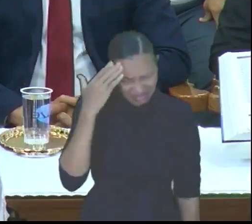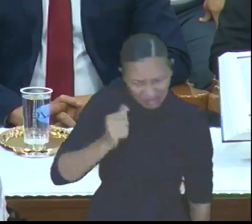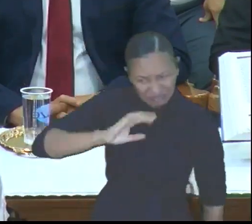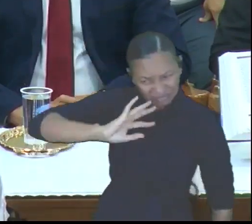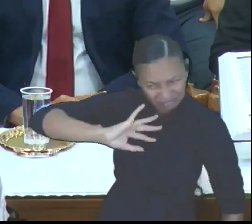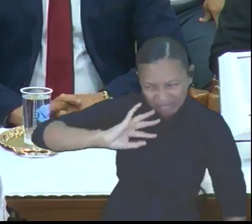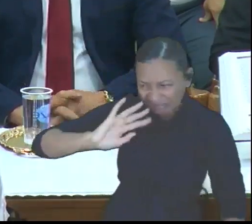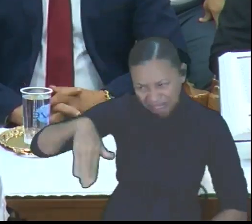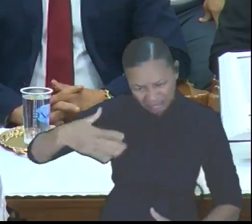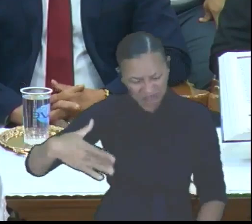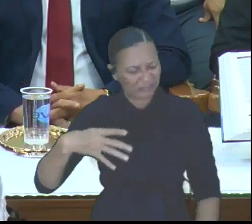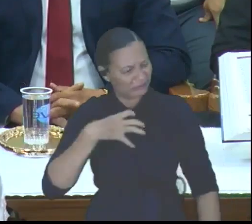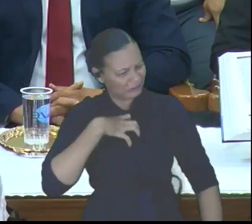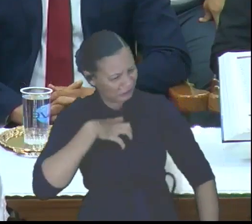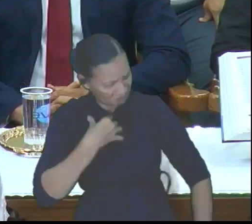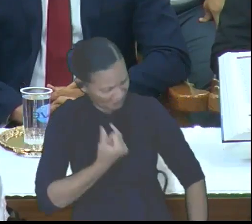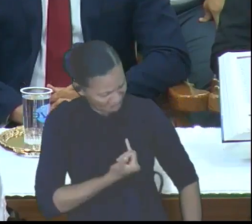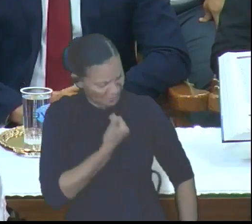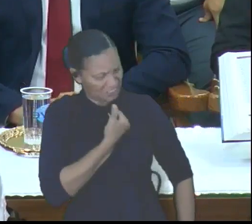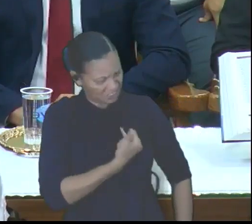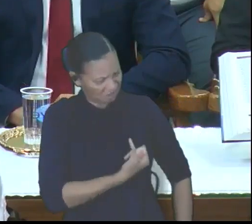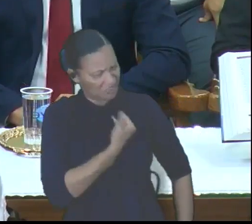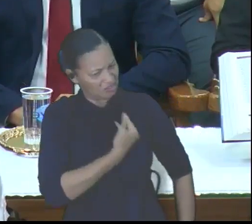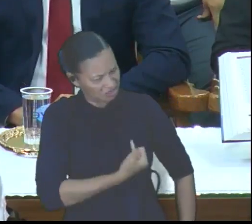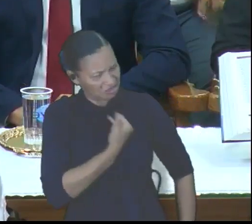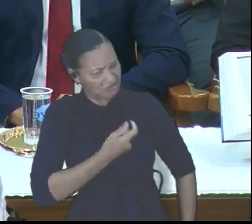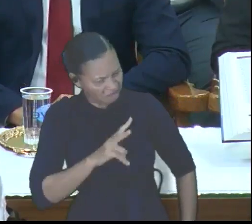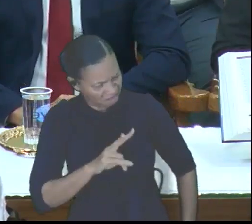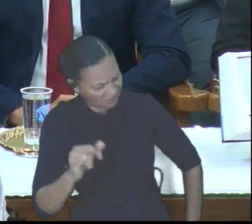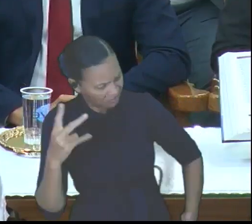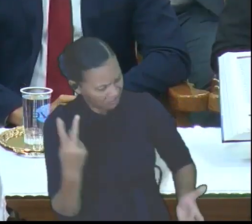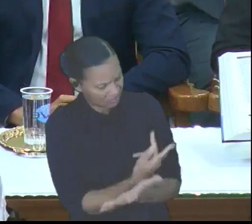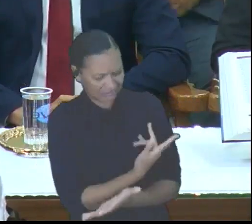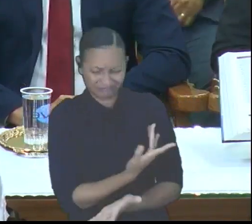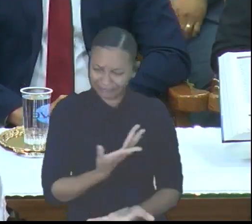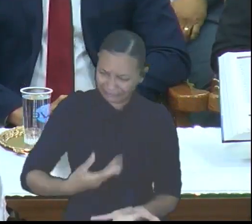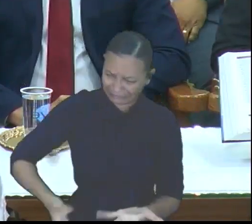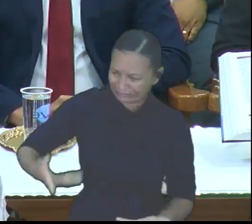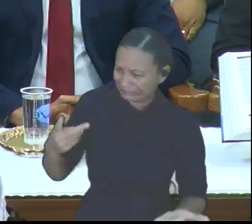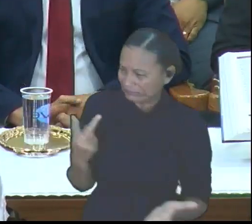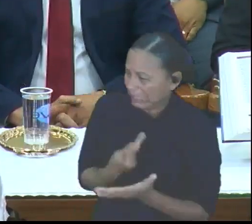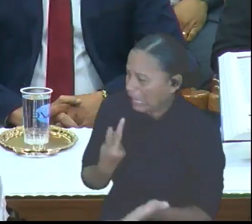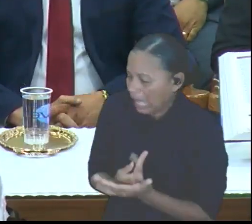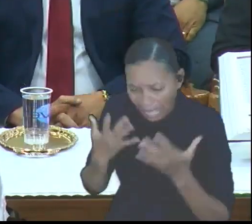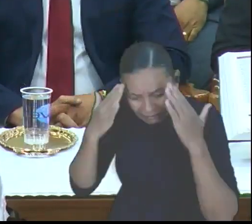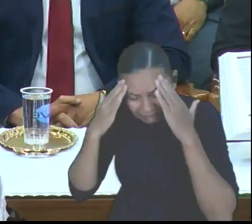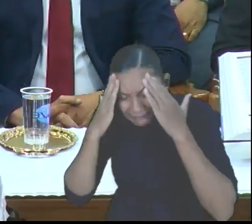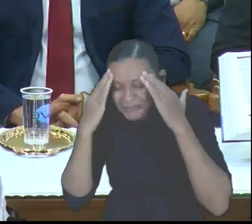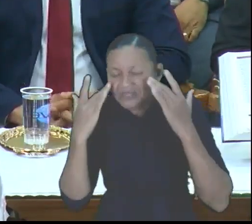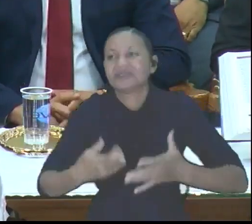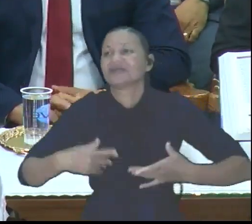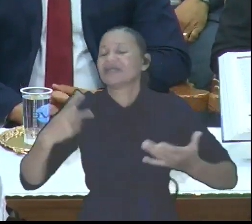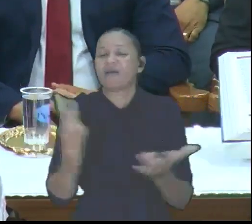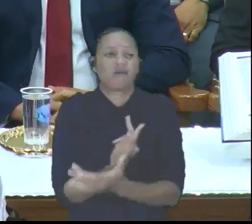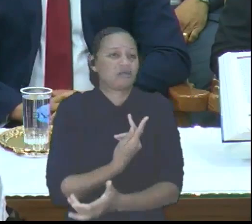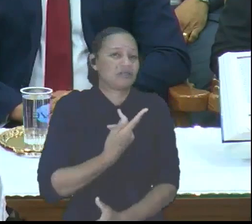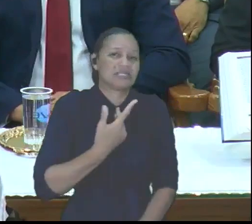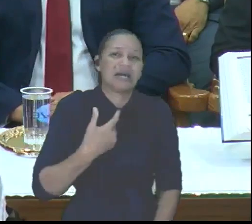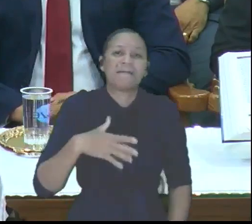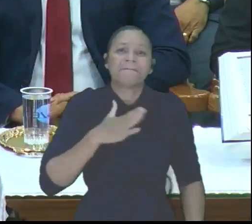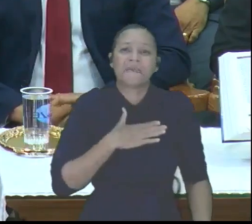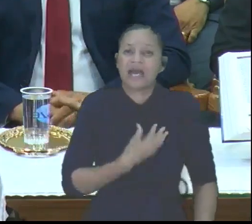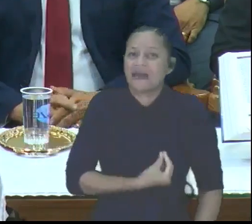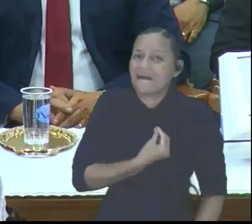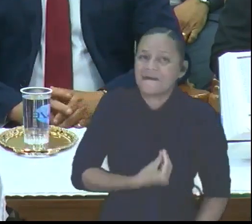eu tinha um negócio lá dentro que me dizia que esse negócio ia dar errado, que as coisas iam falhar, porque na minha